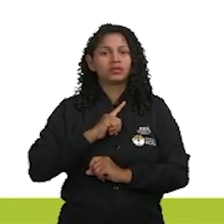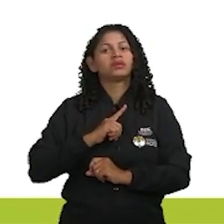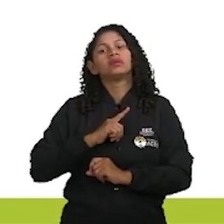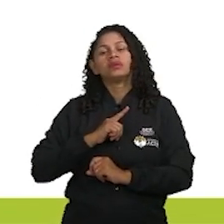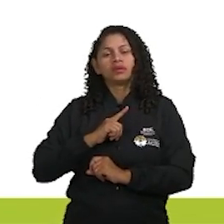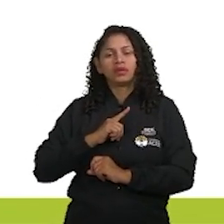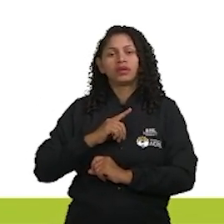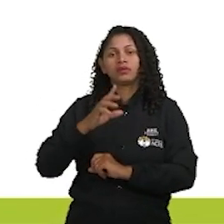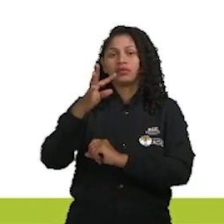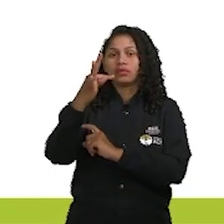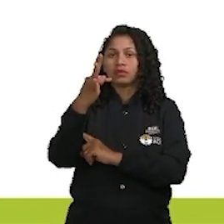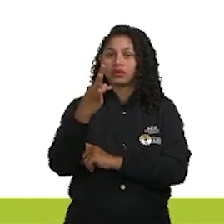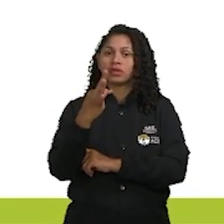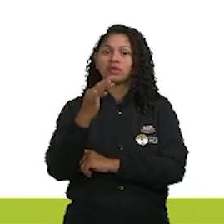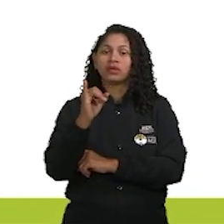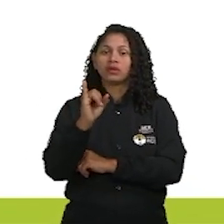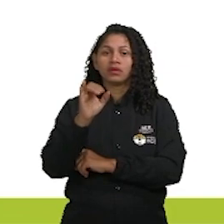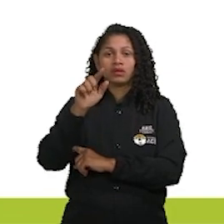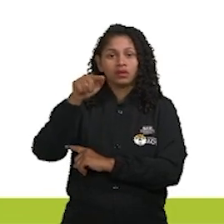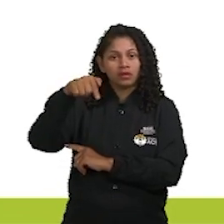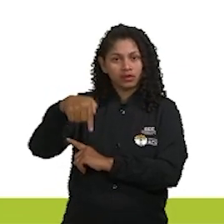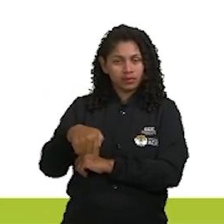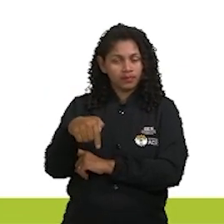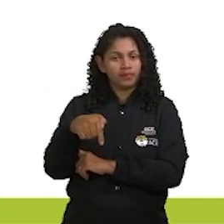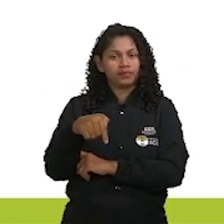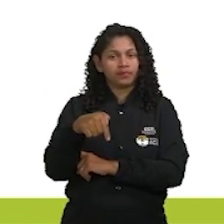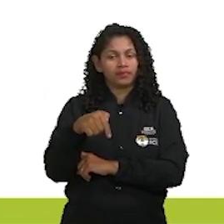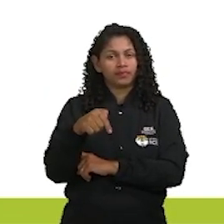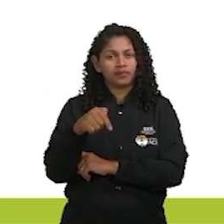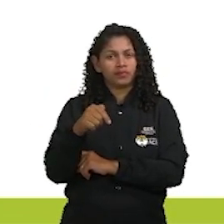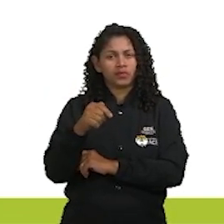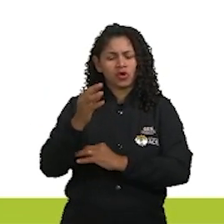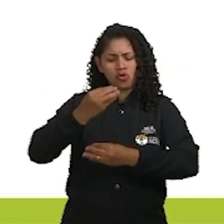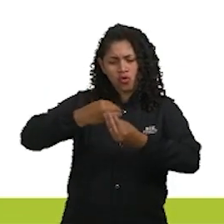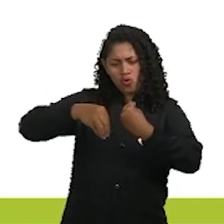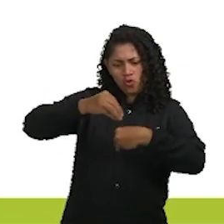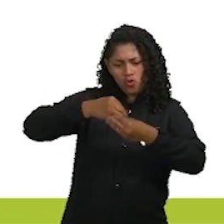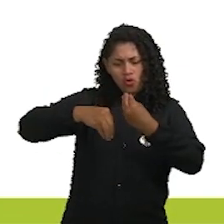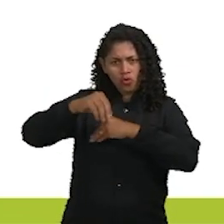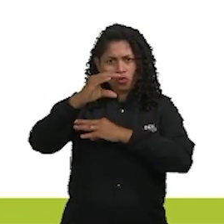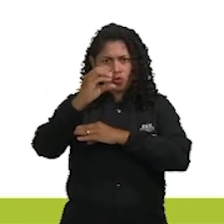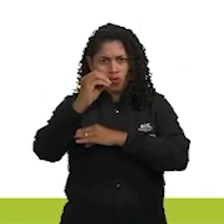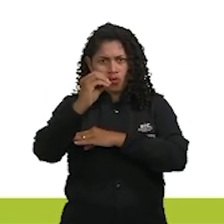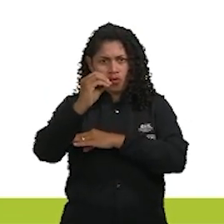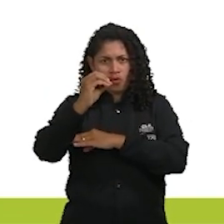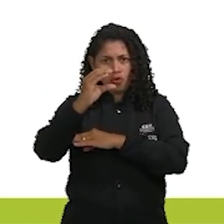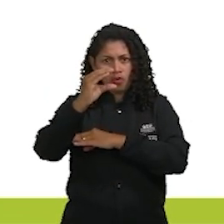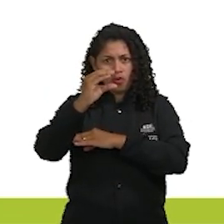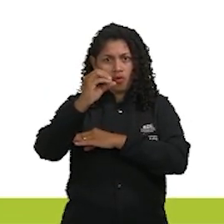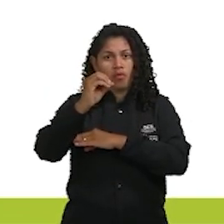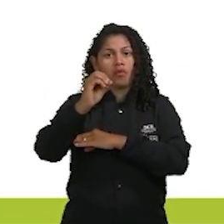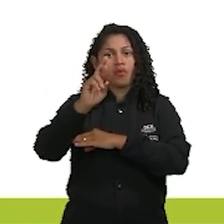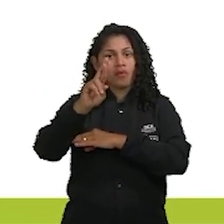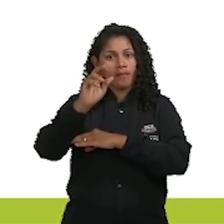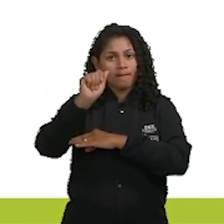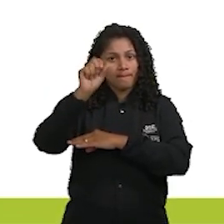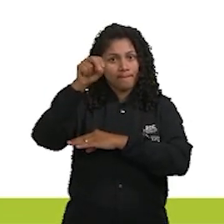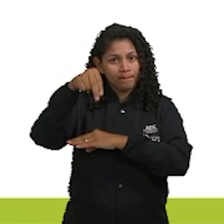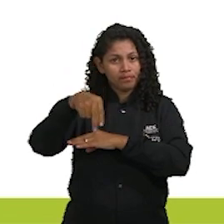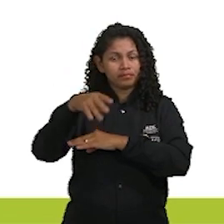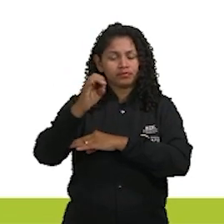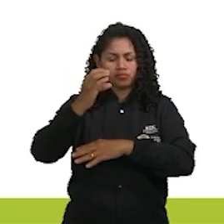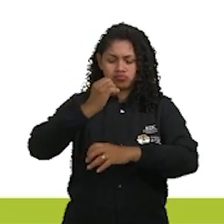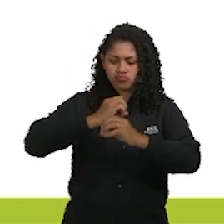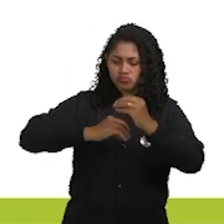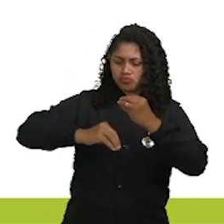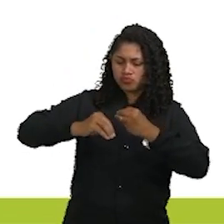titânio com o corante, aí ele recebeu uma energia luminosa e se transformou